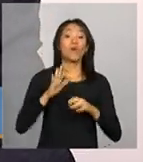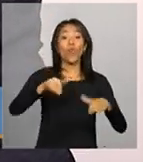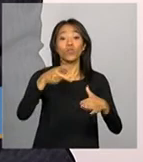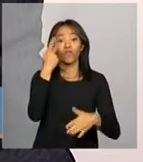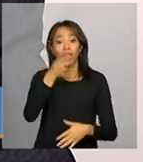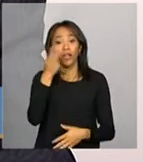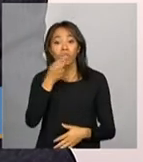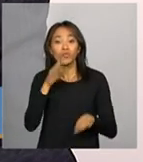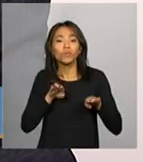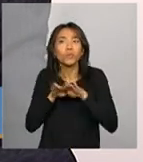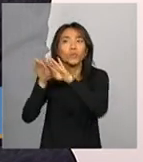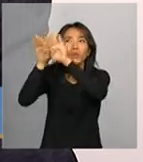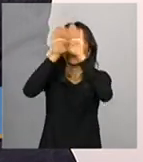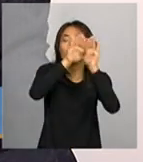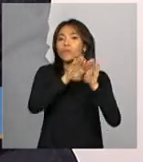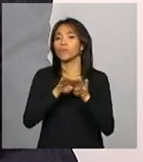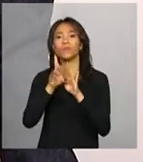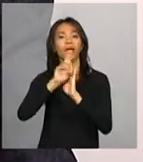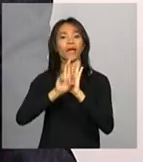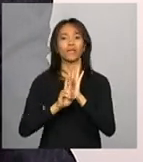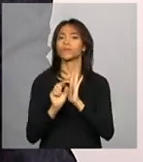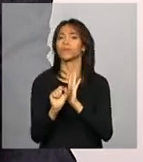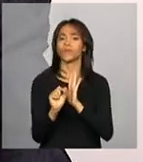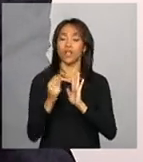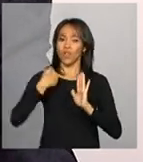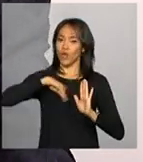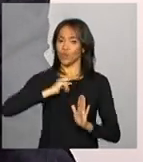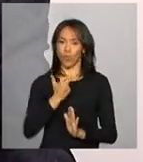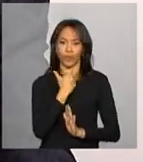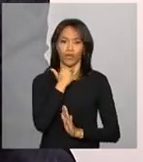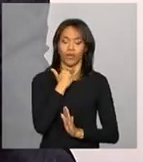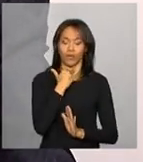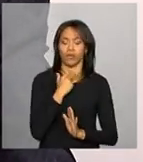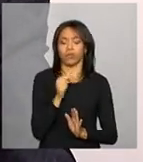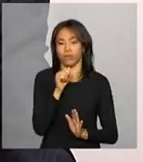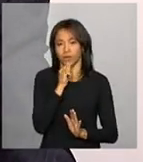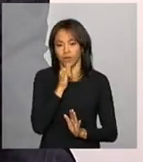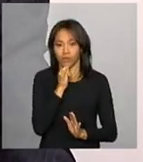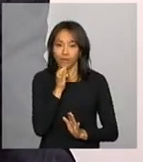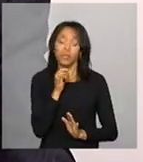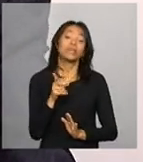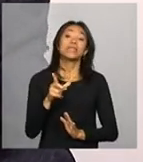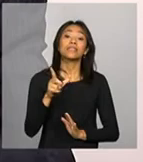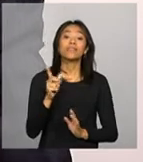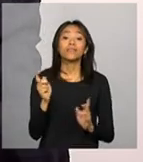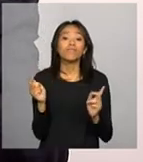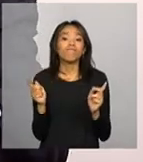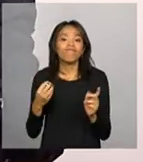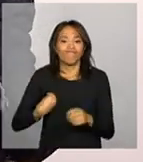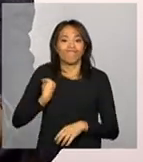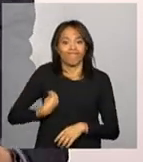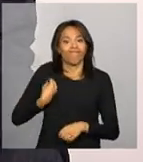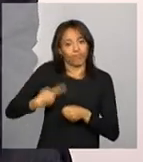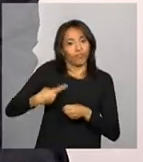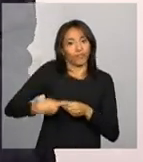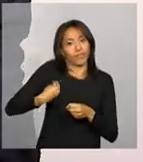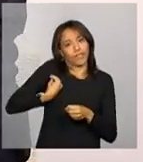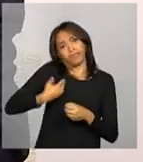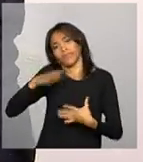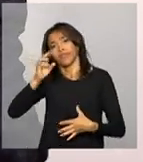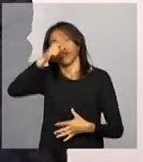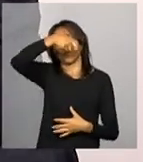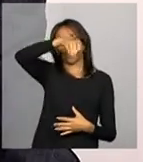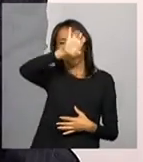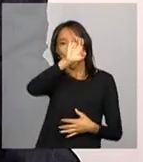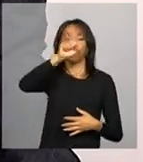patamar gente tá dizendo que nós não podemos mais conceber que O que são municípios que seja do